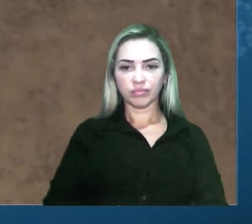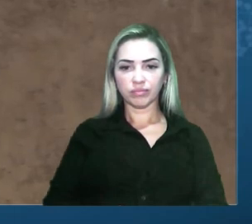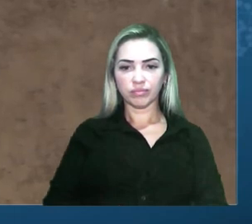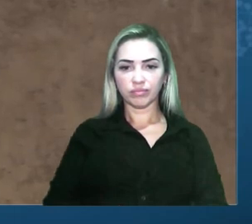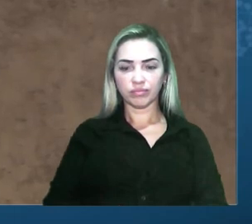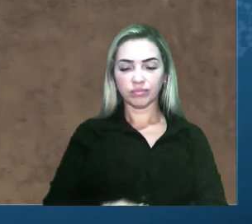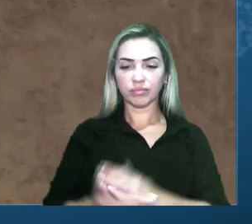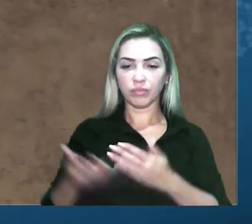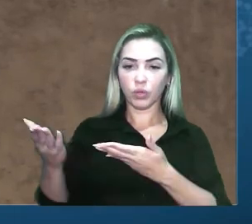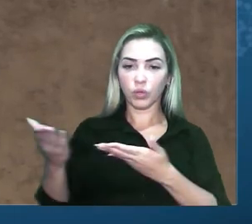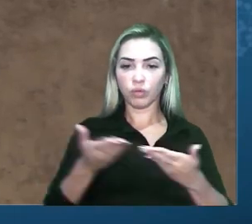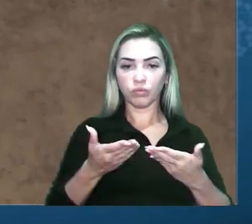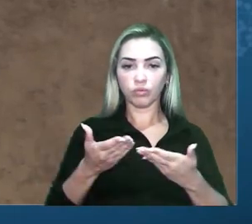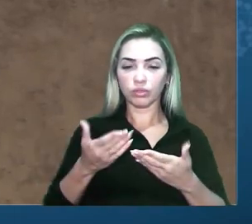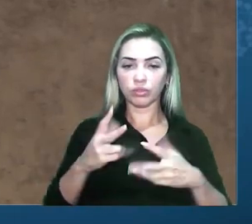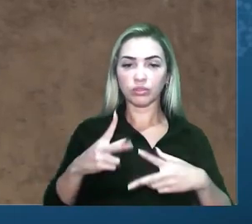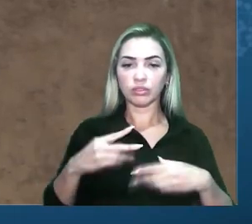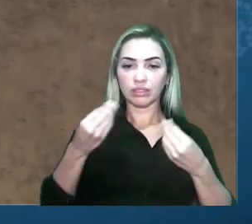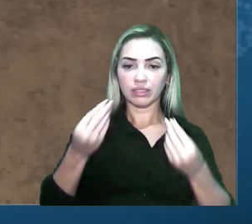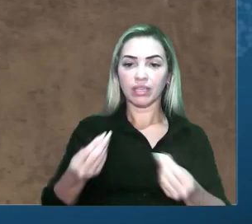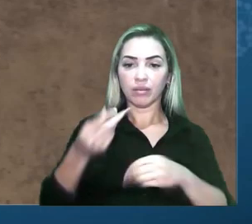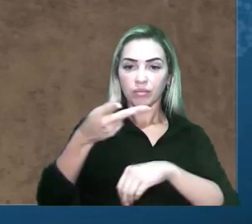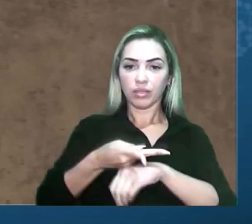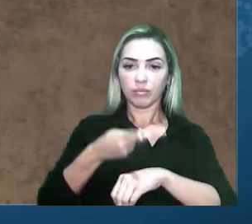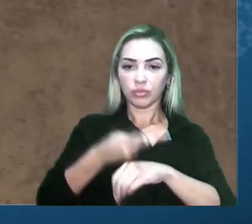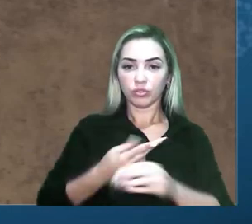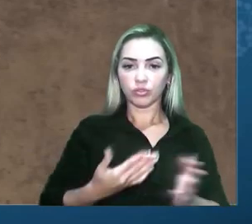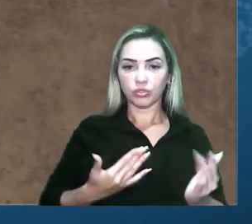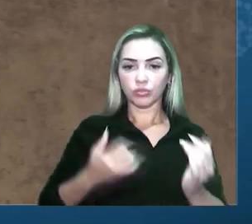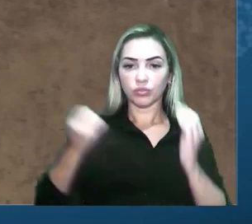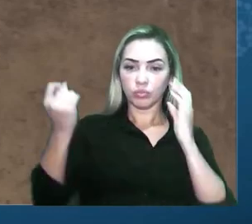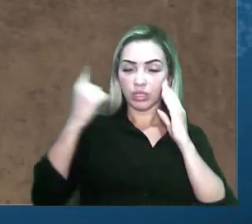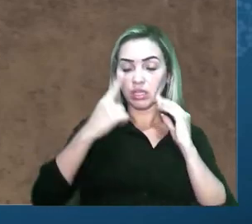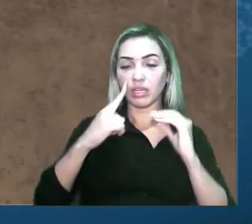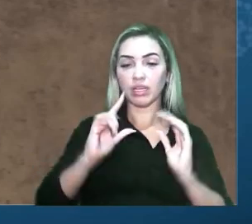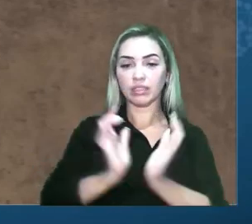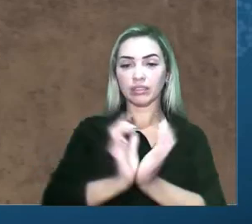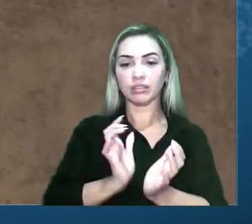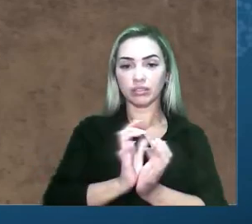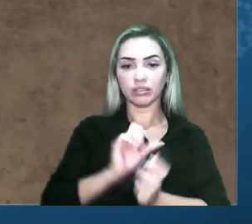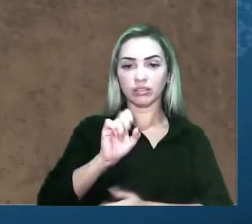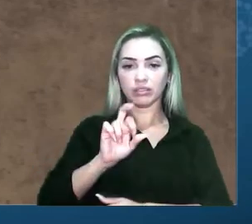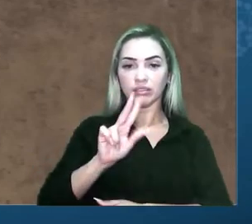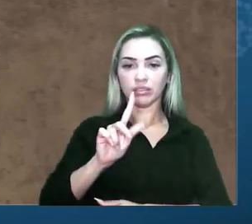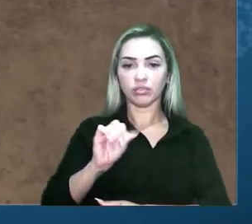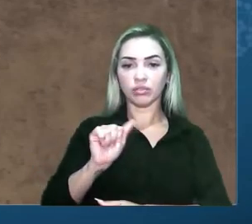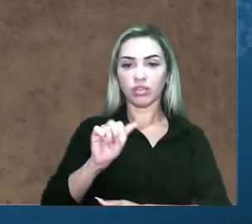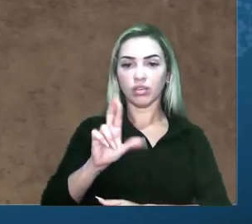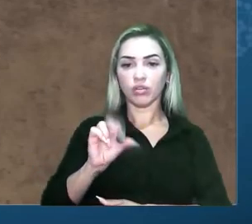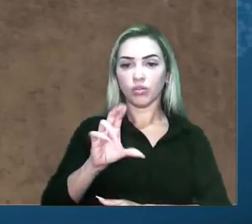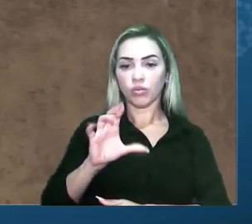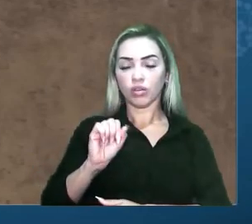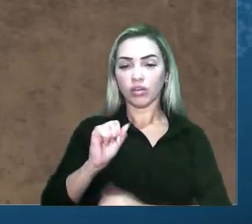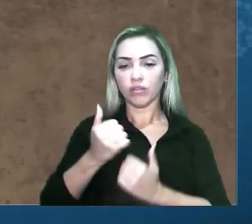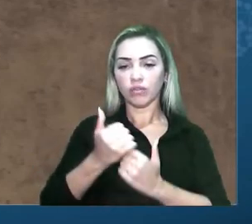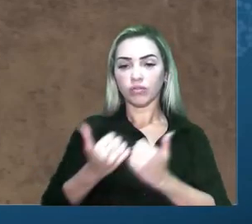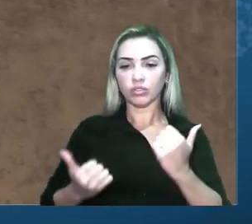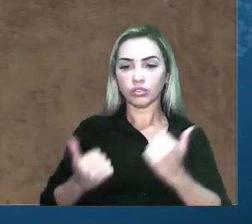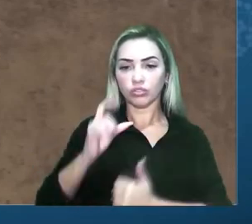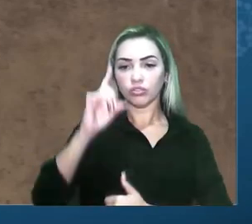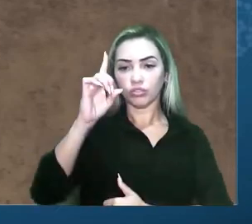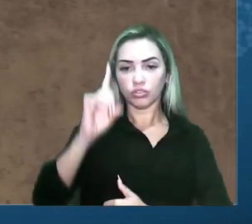Convidamos para a entrega do prêmio Jovem Talento, categoria Sérgio Arouca, O vice-diretor de produção